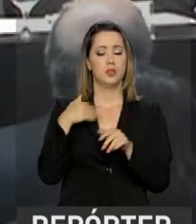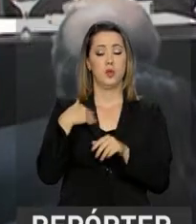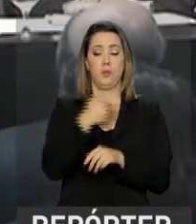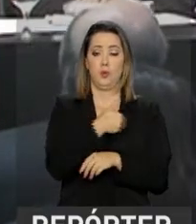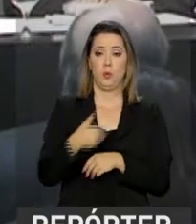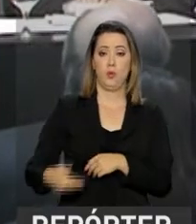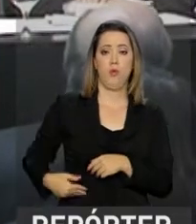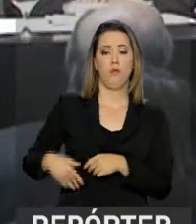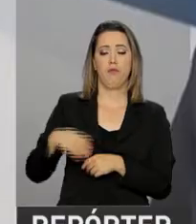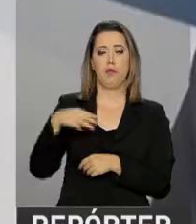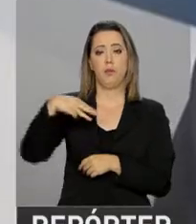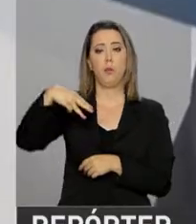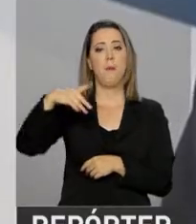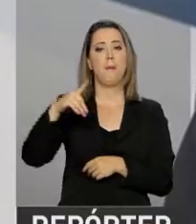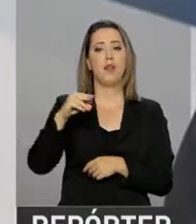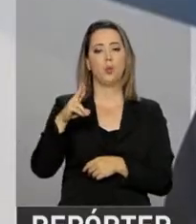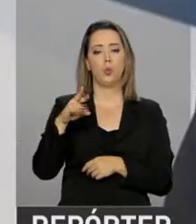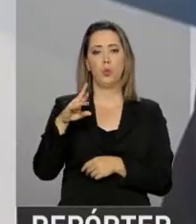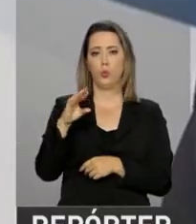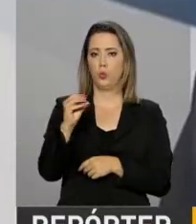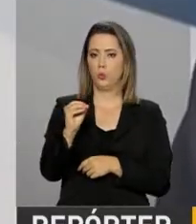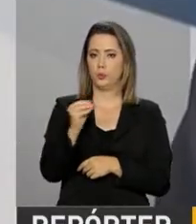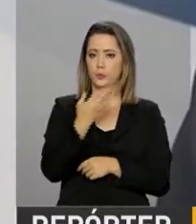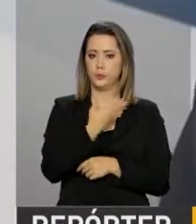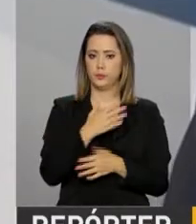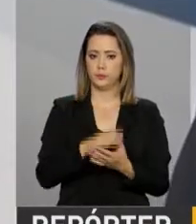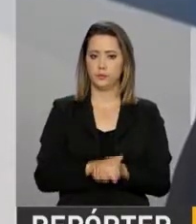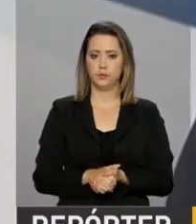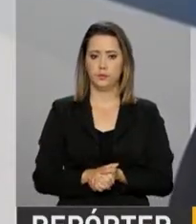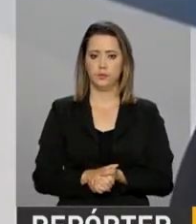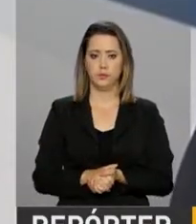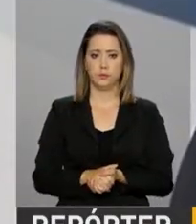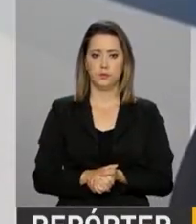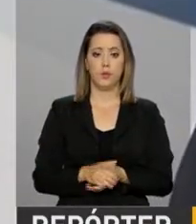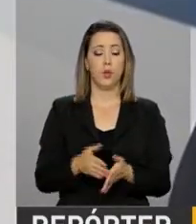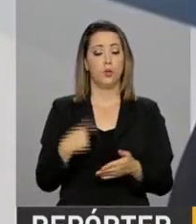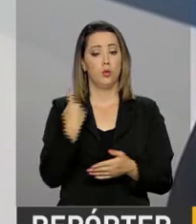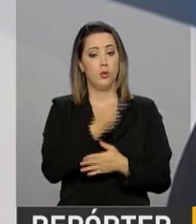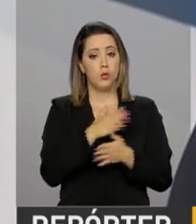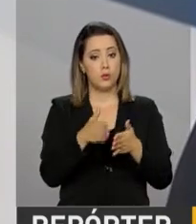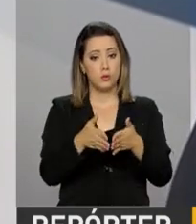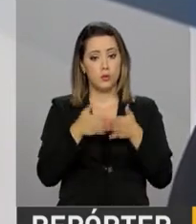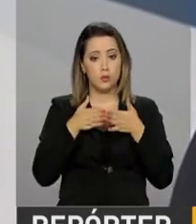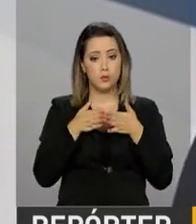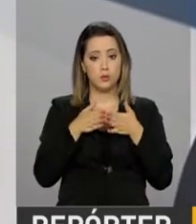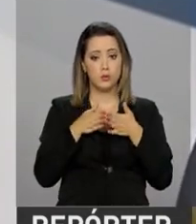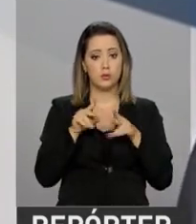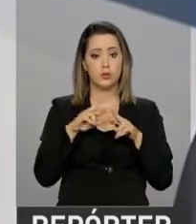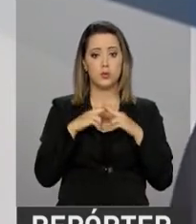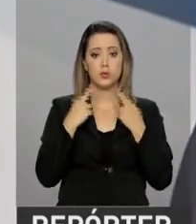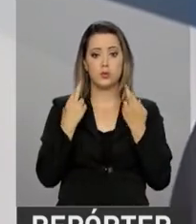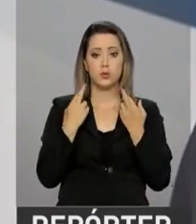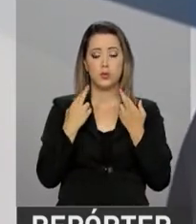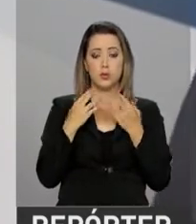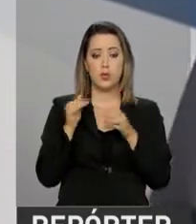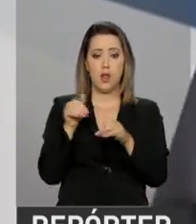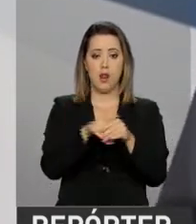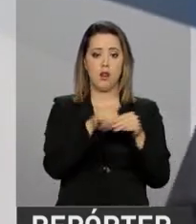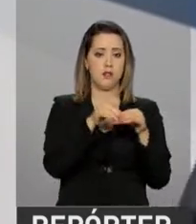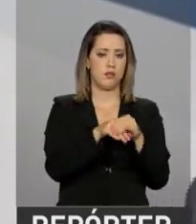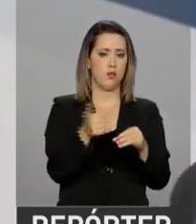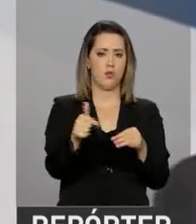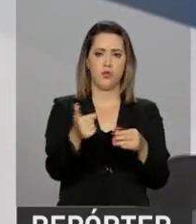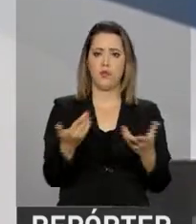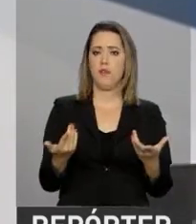governo do presidente Maduro. Apelamos para que a Assembleia não fosse realizada, não fosse a reunião, a eleição não se desse, para que ela não